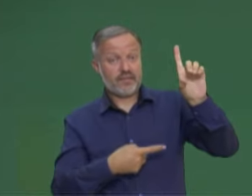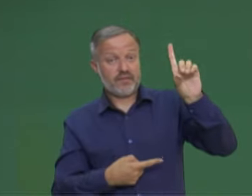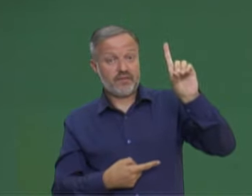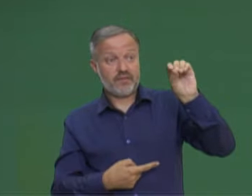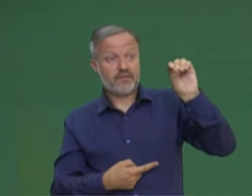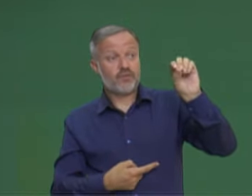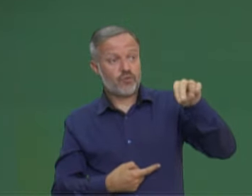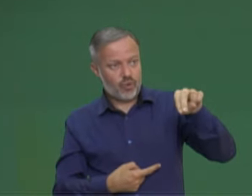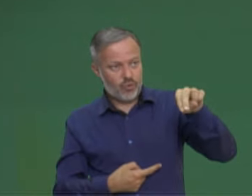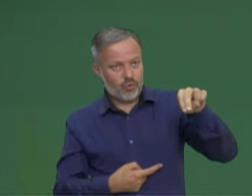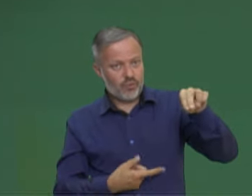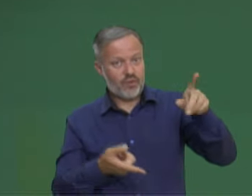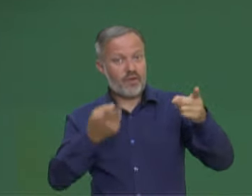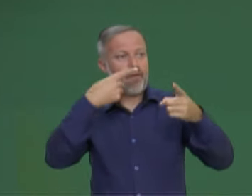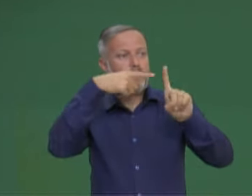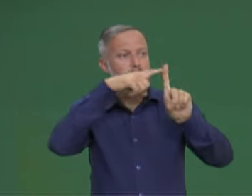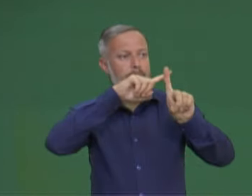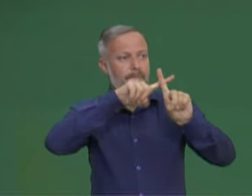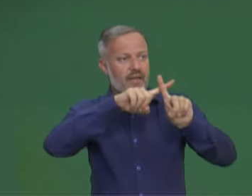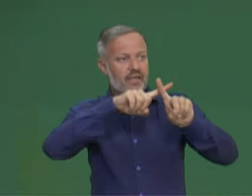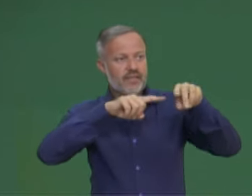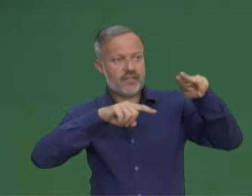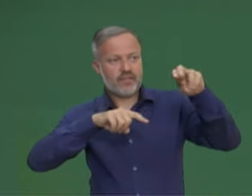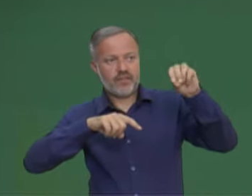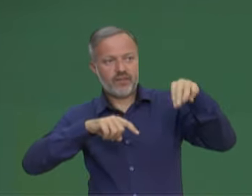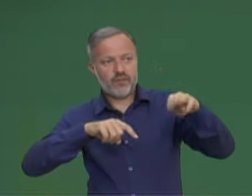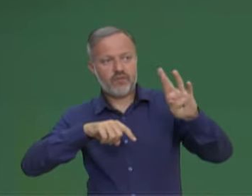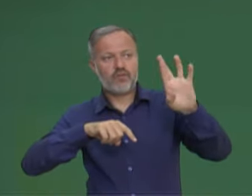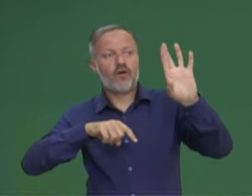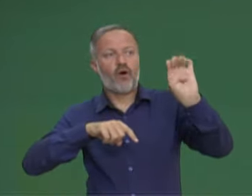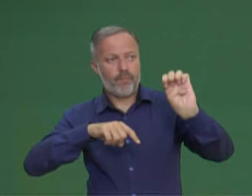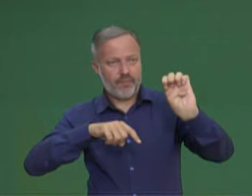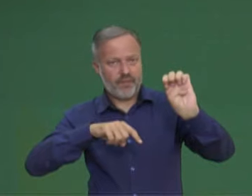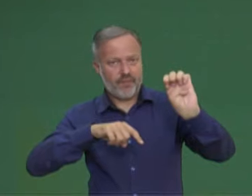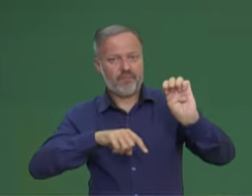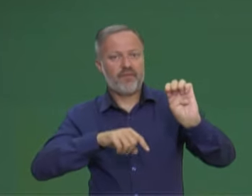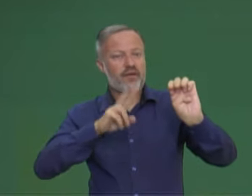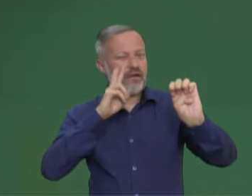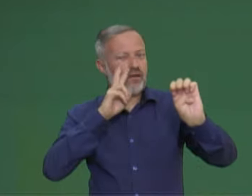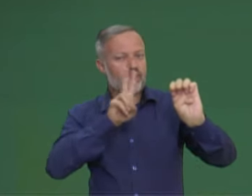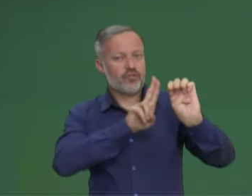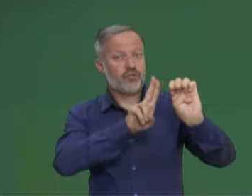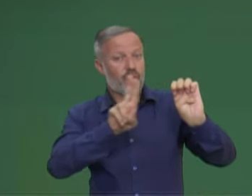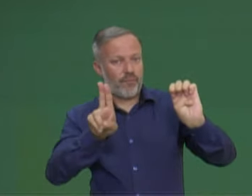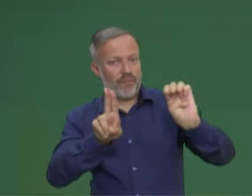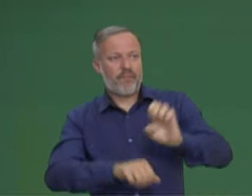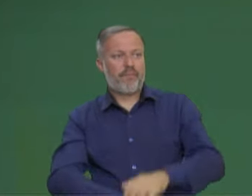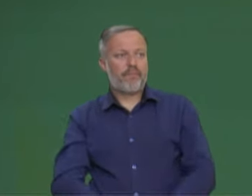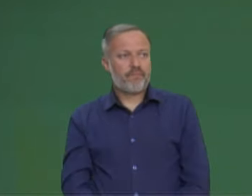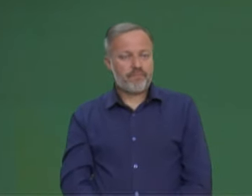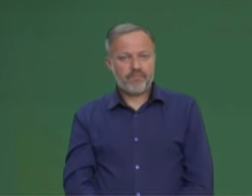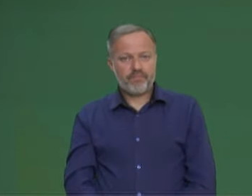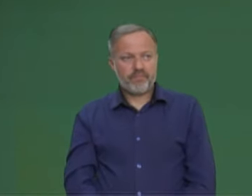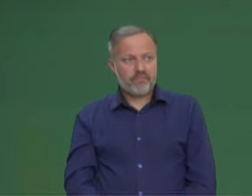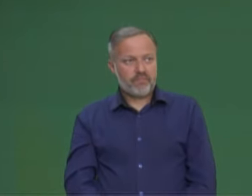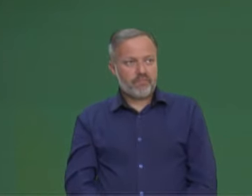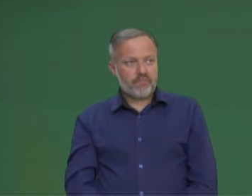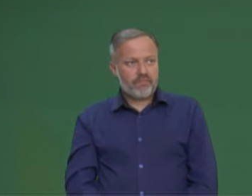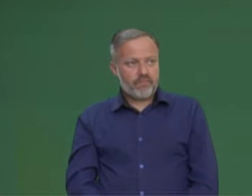Cecília Gonçalves. Certo? São outras formas aí. Agora, empleo